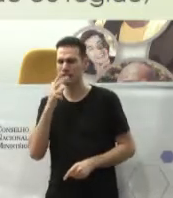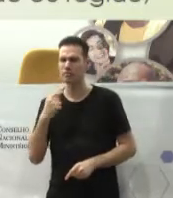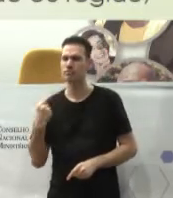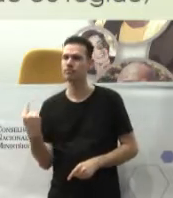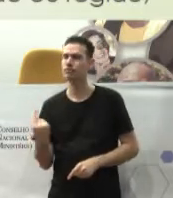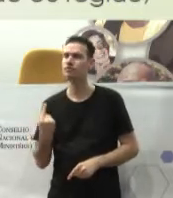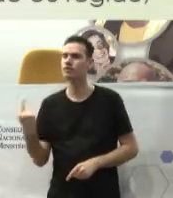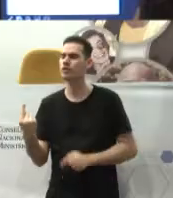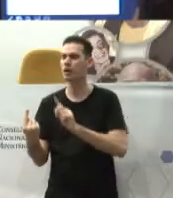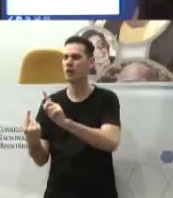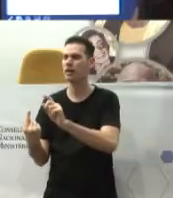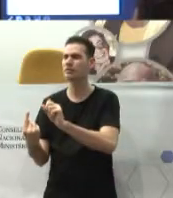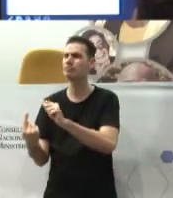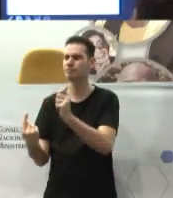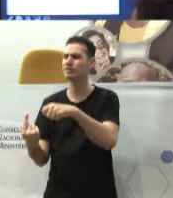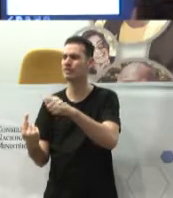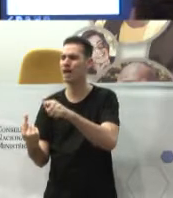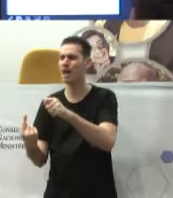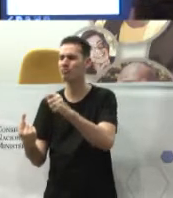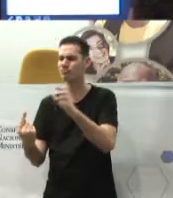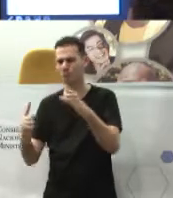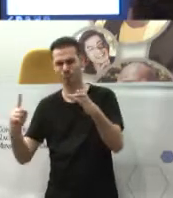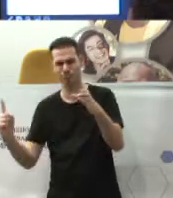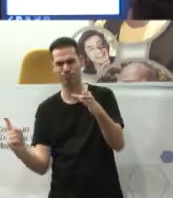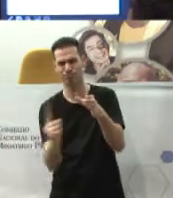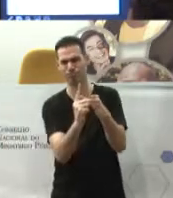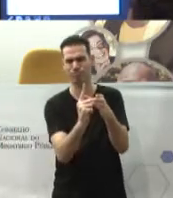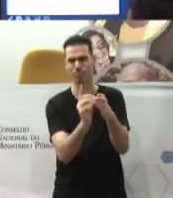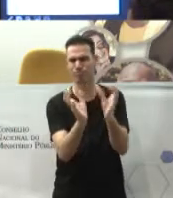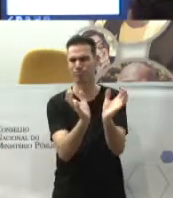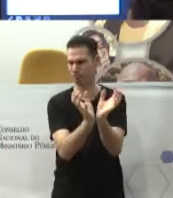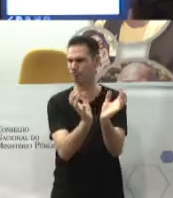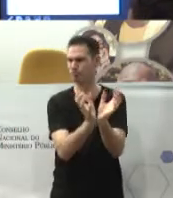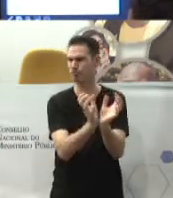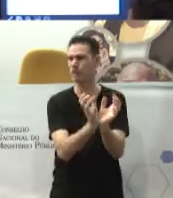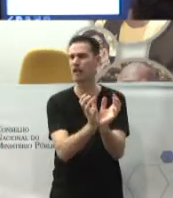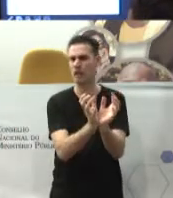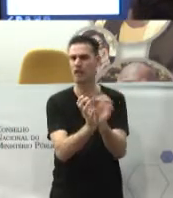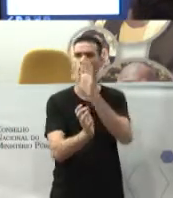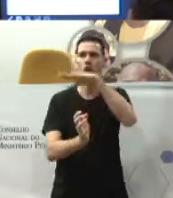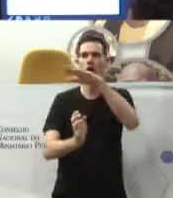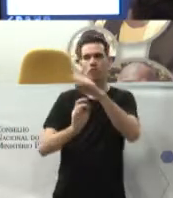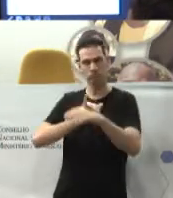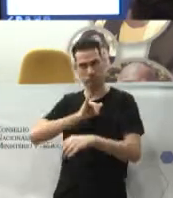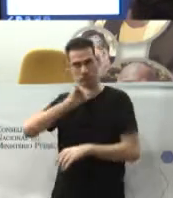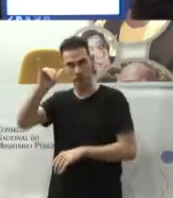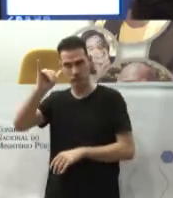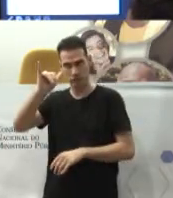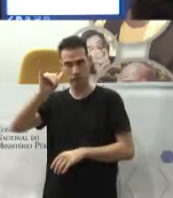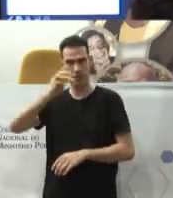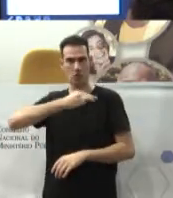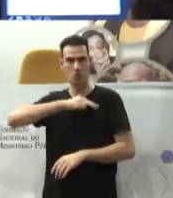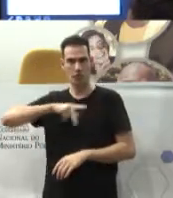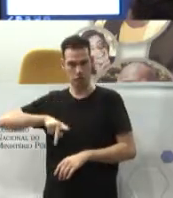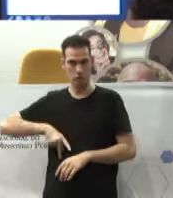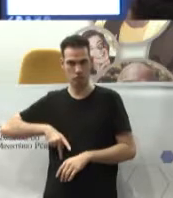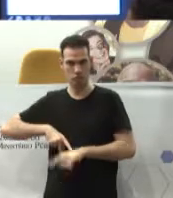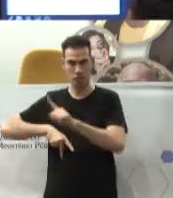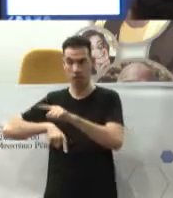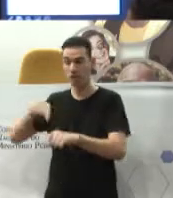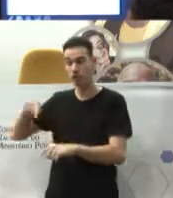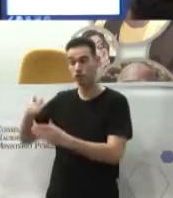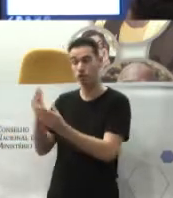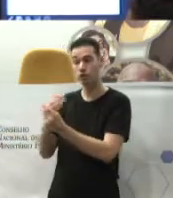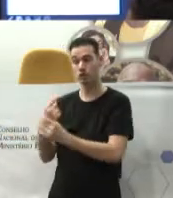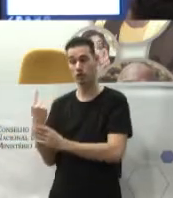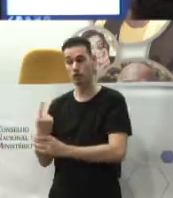de se transformar numa ação coletiva, essa ação individual deve ser comunicada ao Ministério Público e aos demais colegitimados para